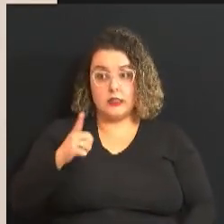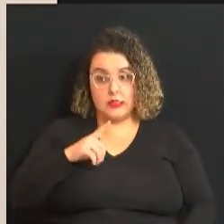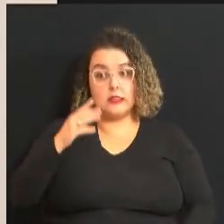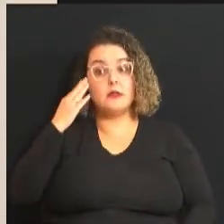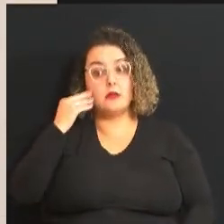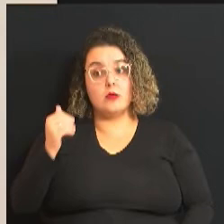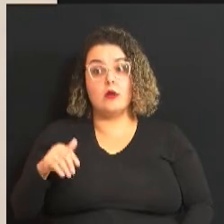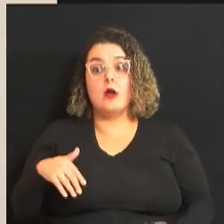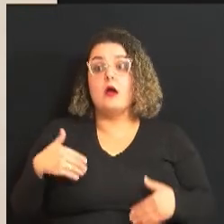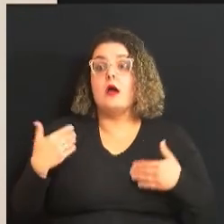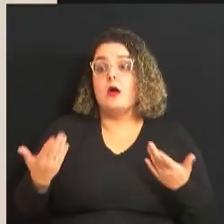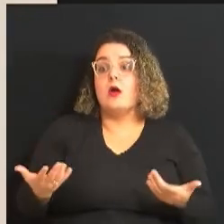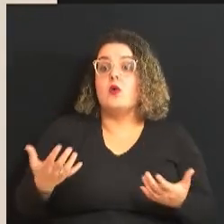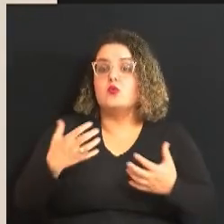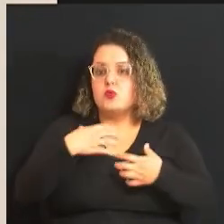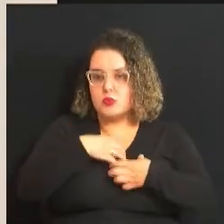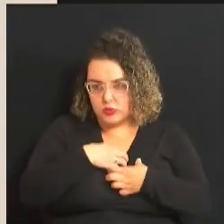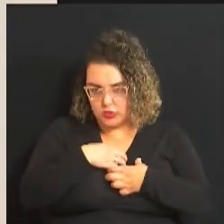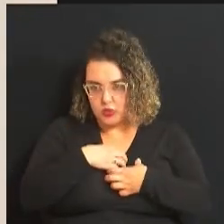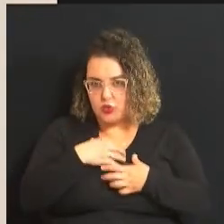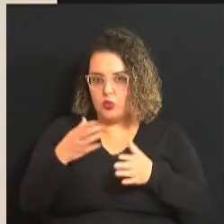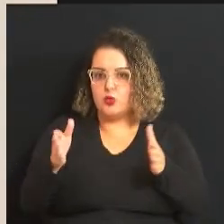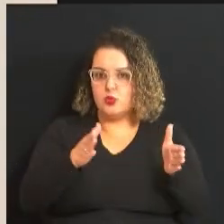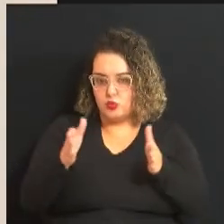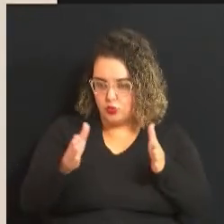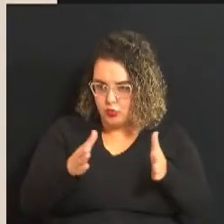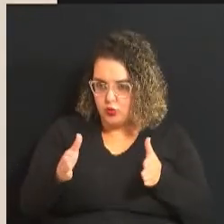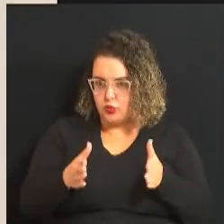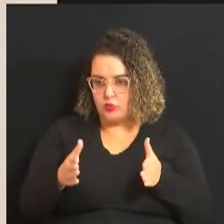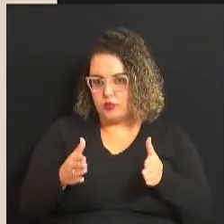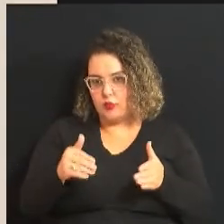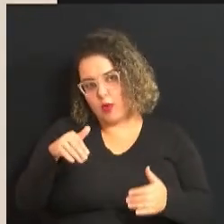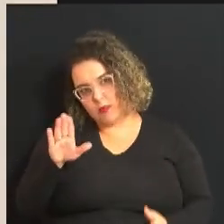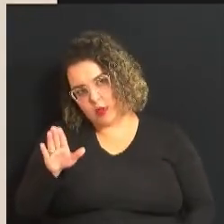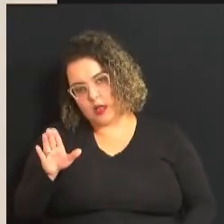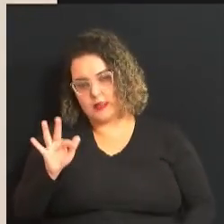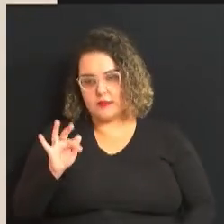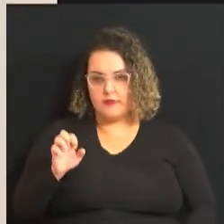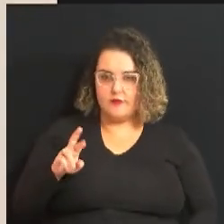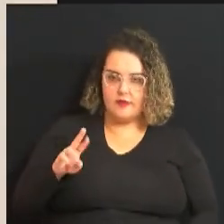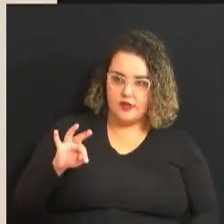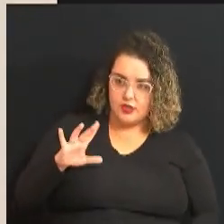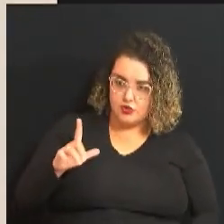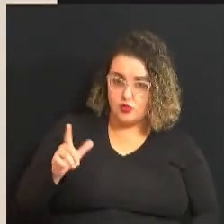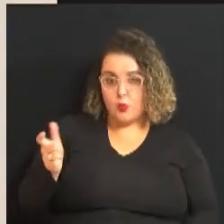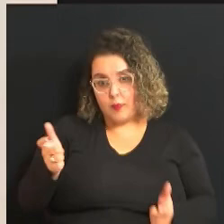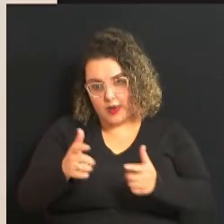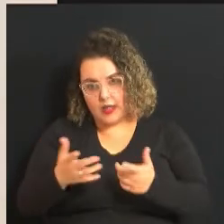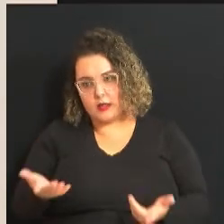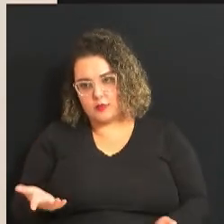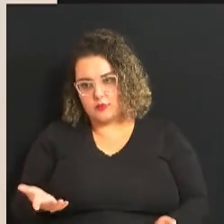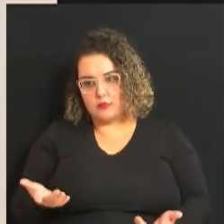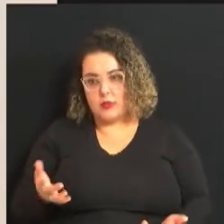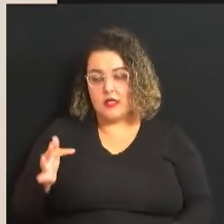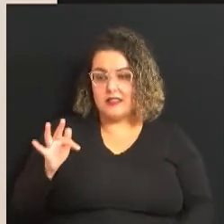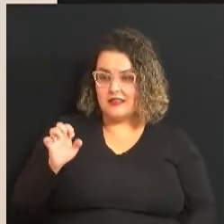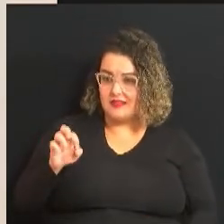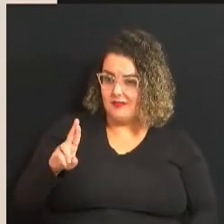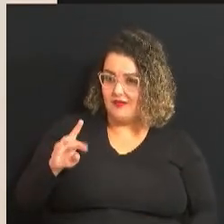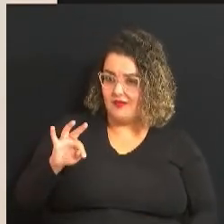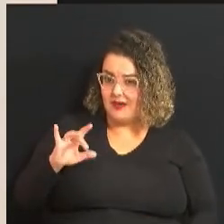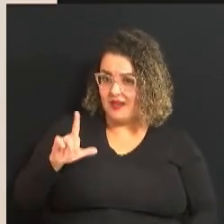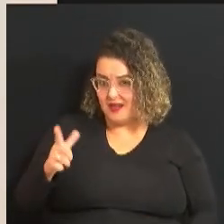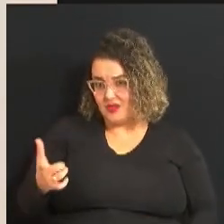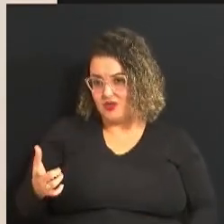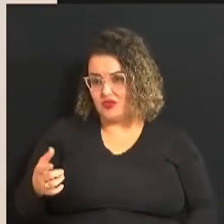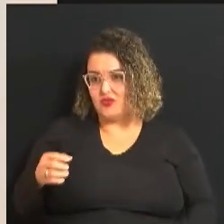até onde eu vou sentir que eu estou num período um pouquinho mais fértil ou menos fértil. Mas é fértil no sentido de ovulação, vamos assim